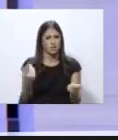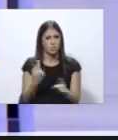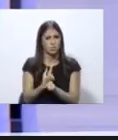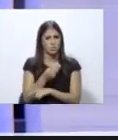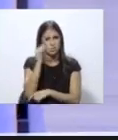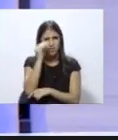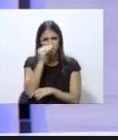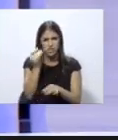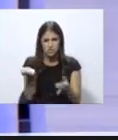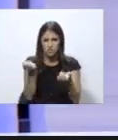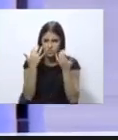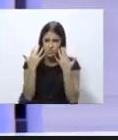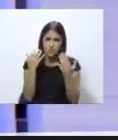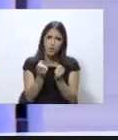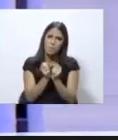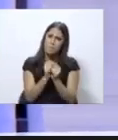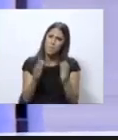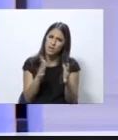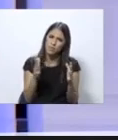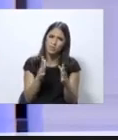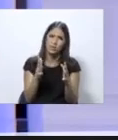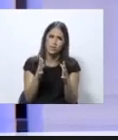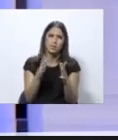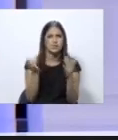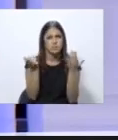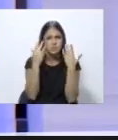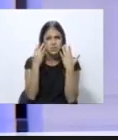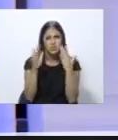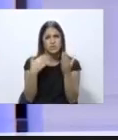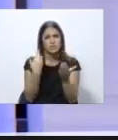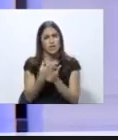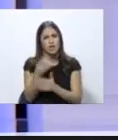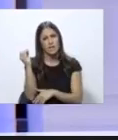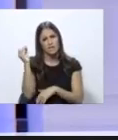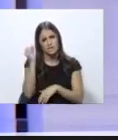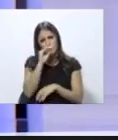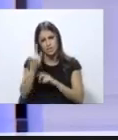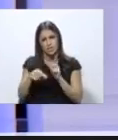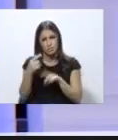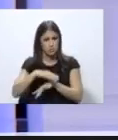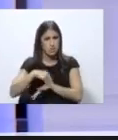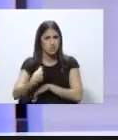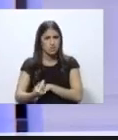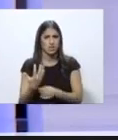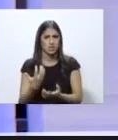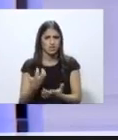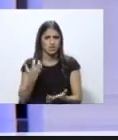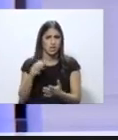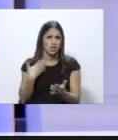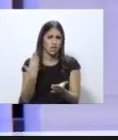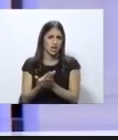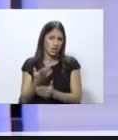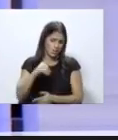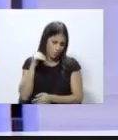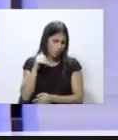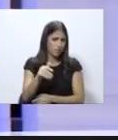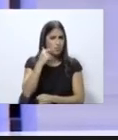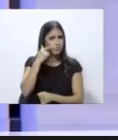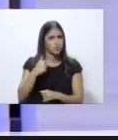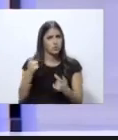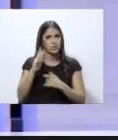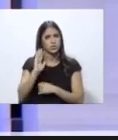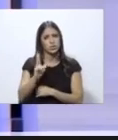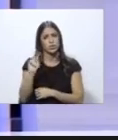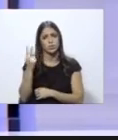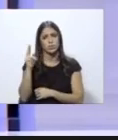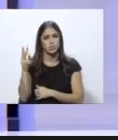porque a maior parte das notícias que eles dão são falsas, vêm mais tarde a verificar-se que são falsas e nós daqui a um bocadinho vamos mostrar só duas ou